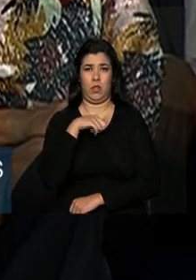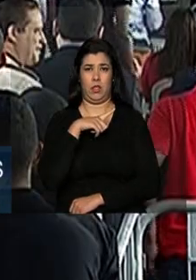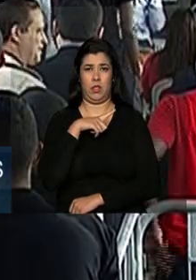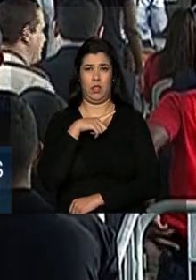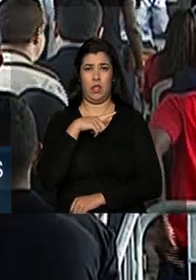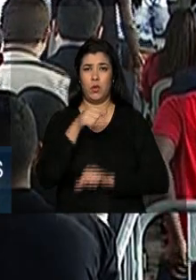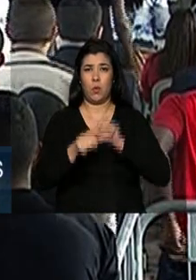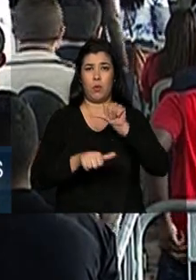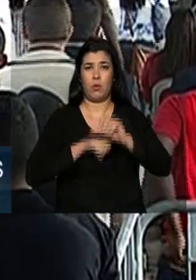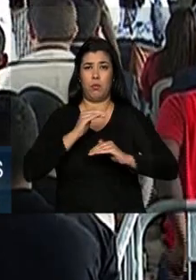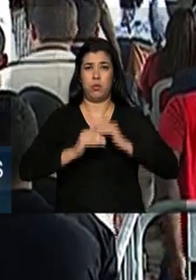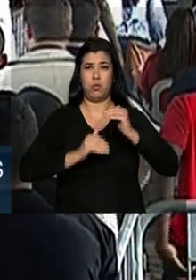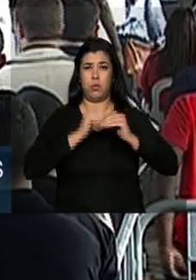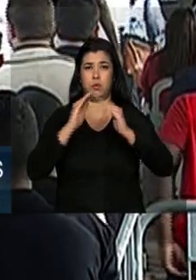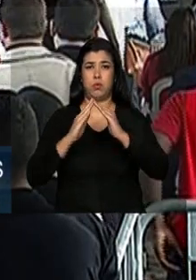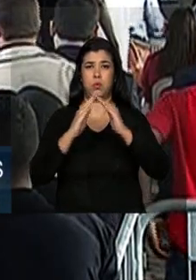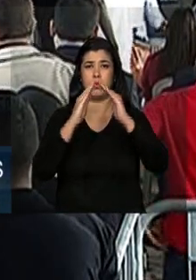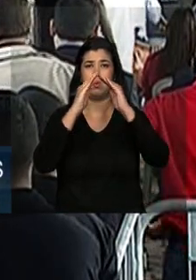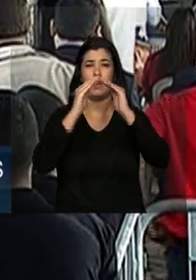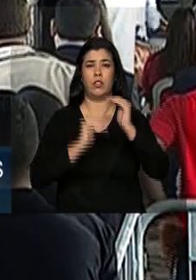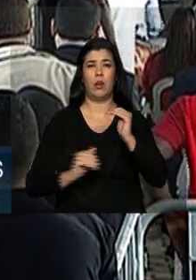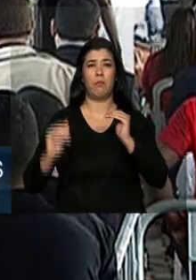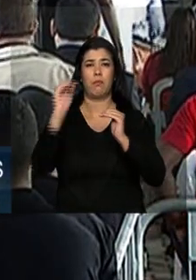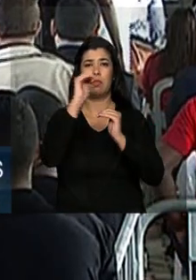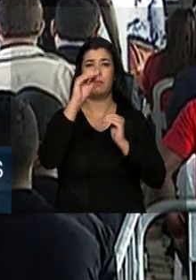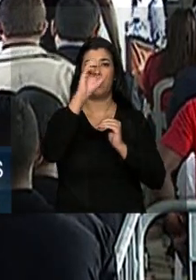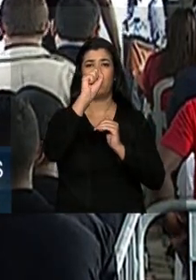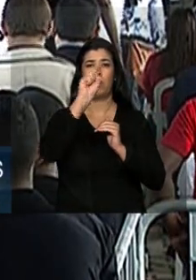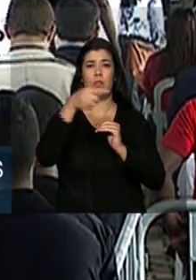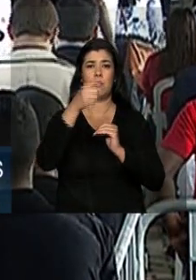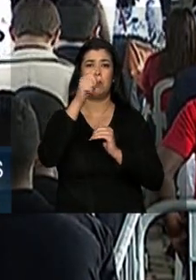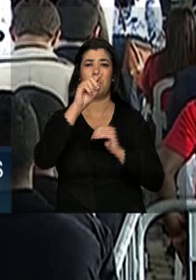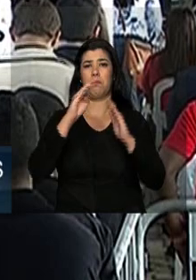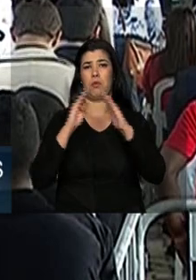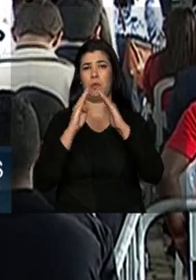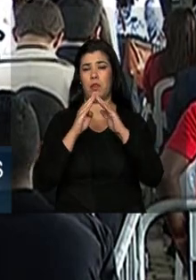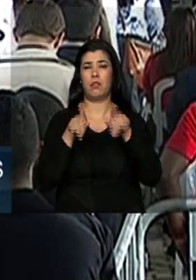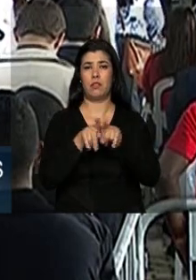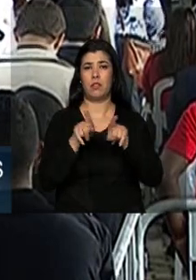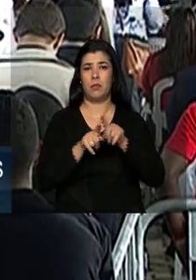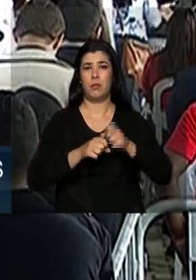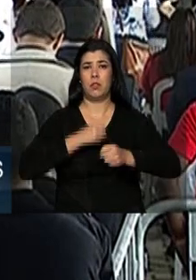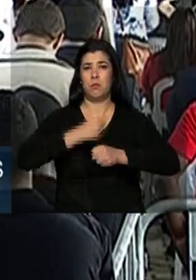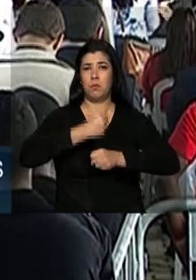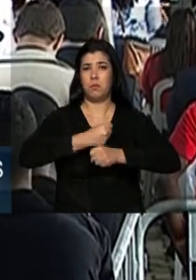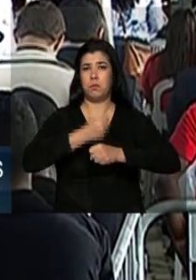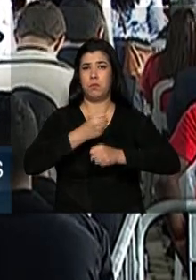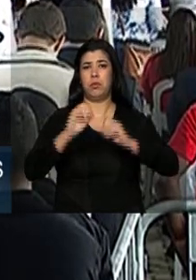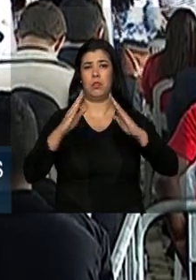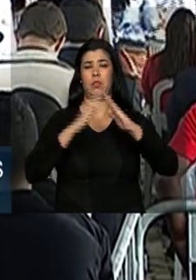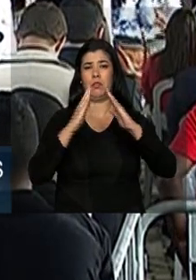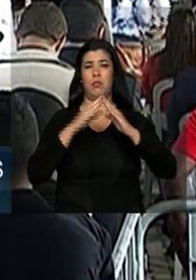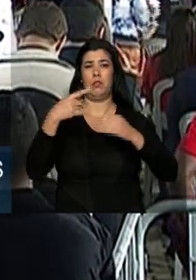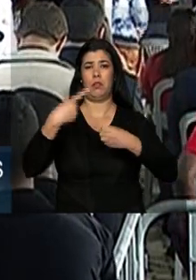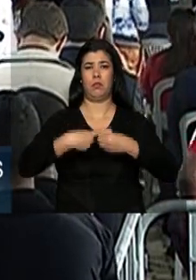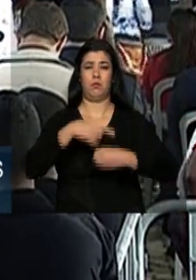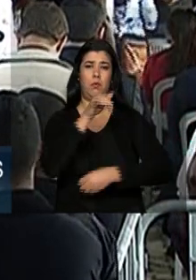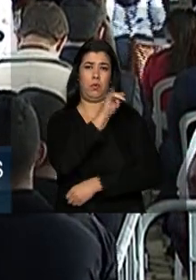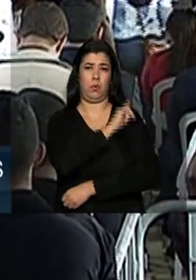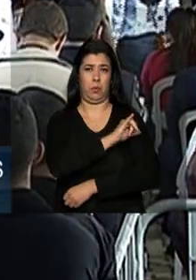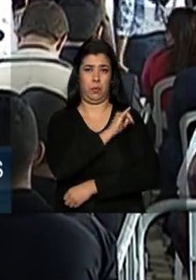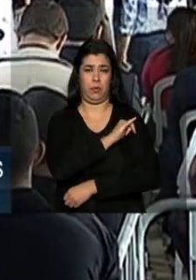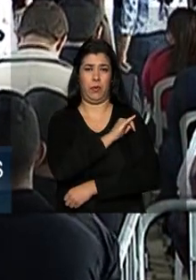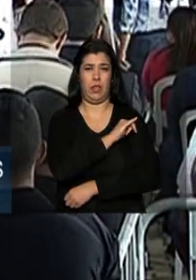chega perto de 70, 80 mil unidades do Minha Casa Minha Vida construídas na cidade do Rio de Janeiro. Quando a gente fala